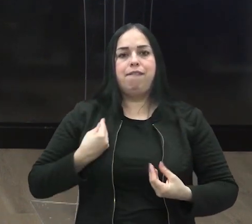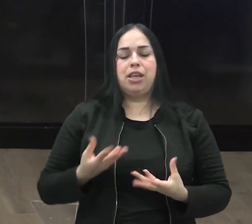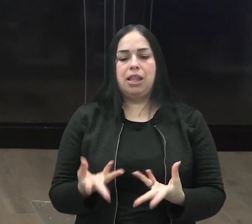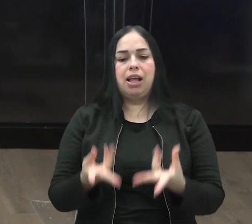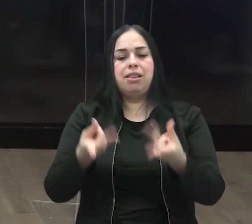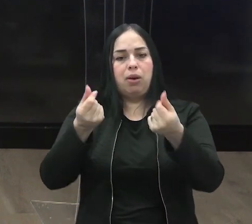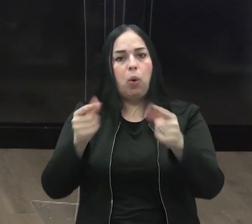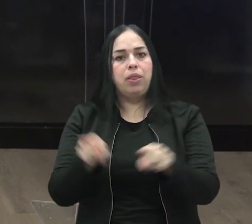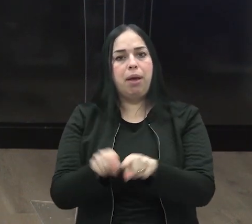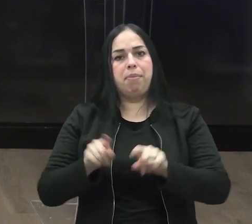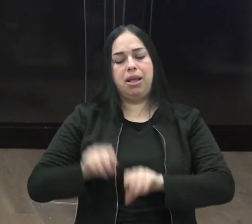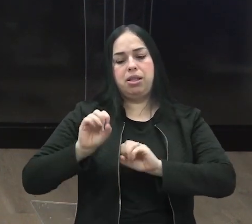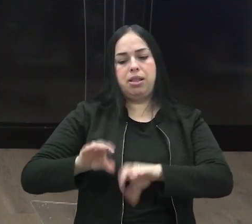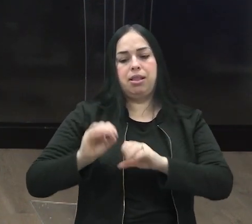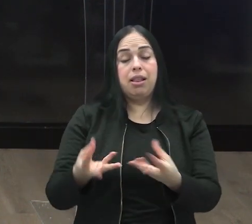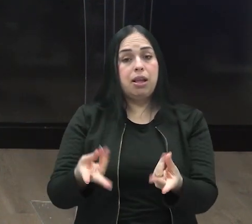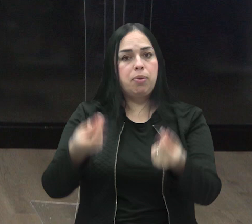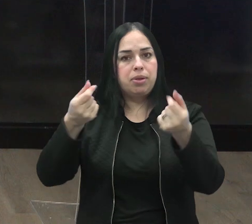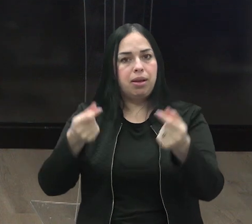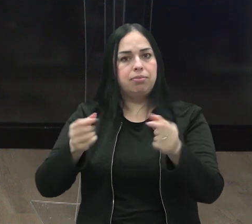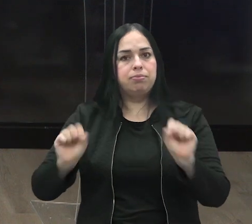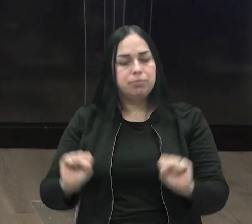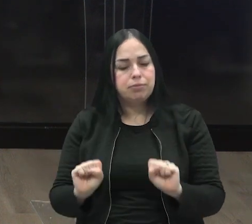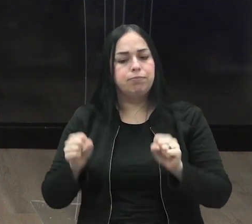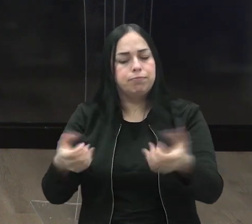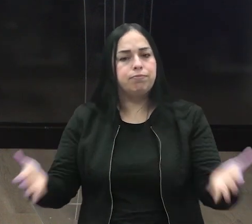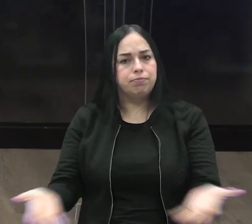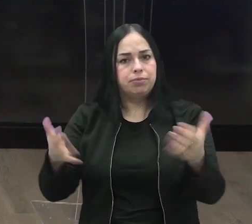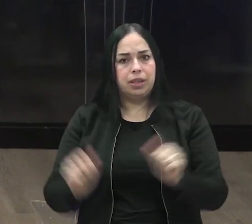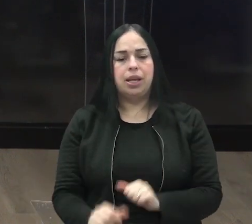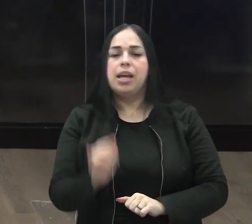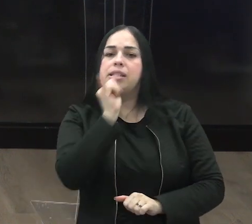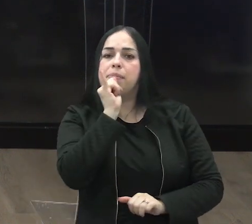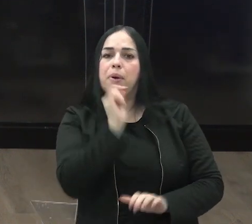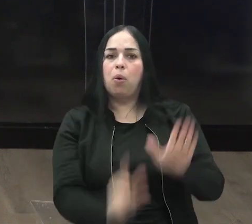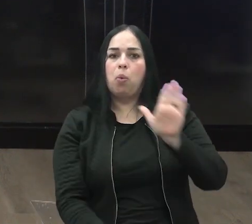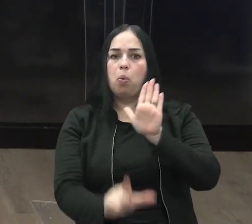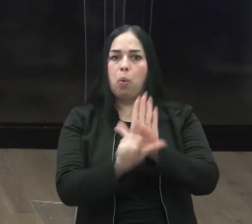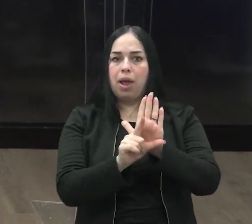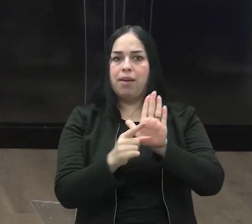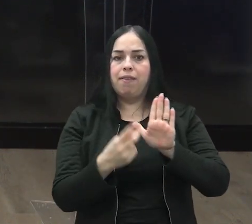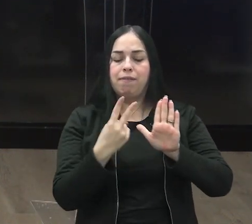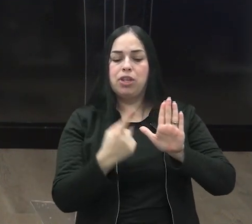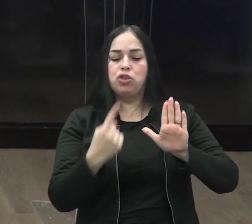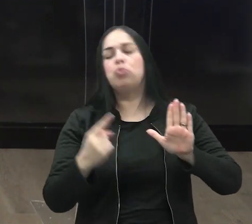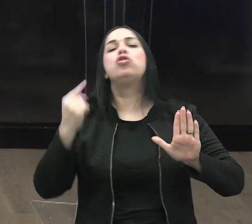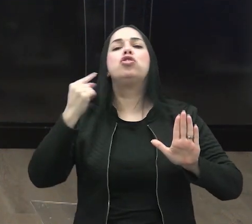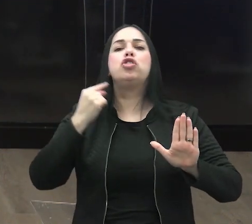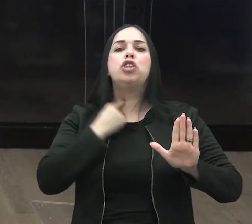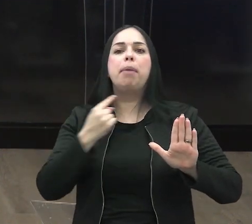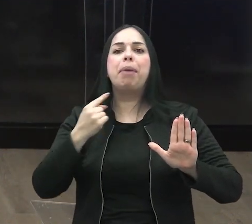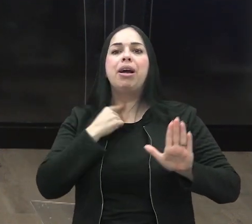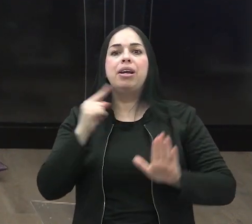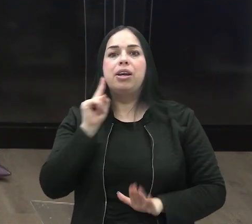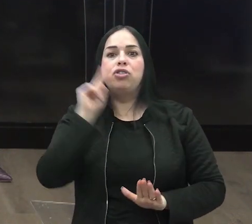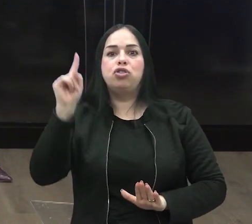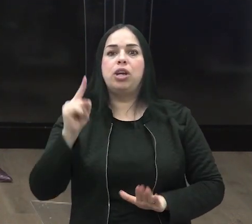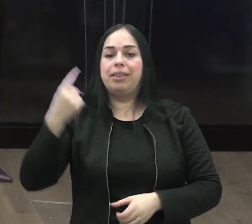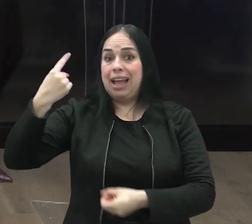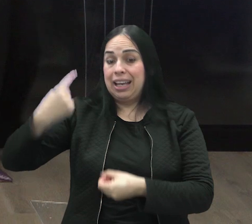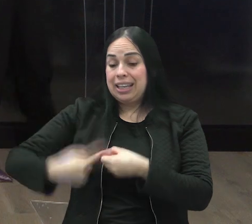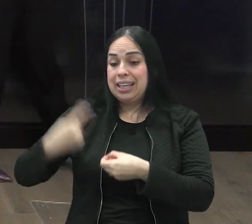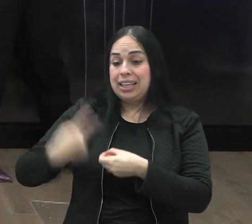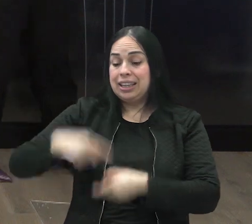ajuda a melhorar a qualidade do ensino e busca fortalecer a educação. É o caso da lei que estabelece o 21 de